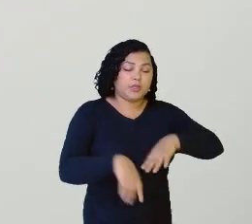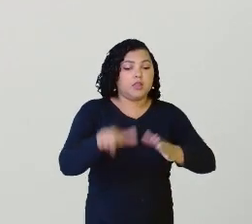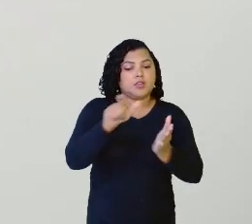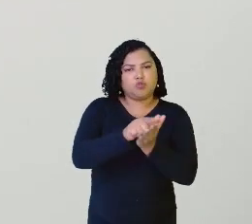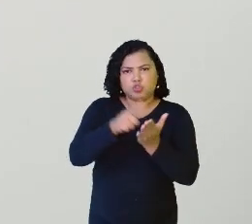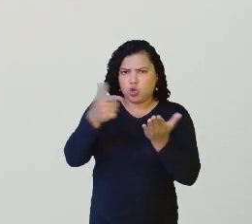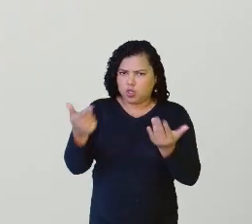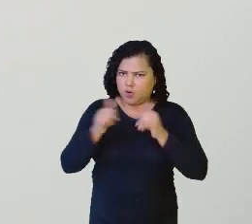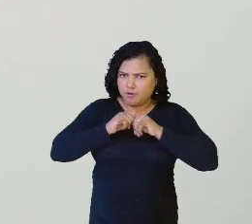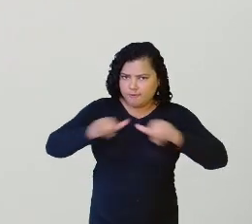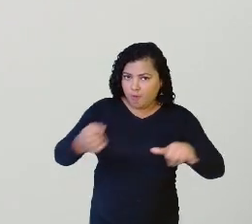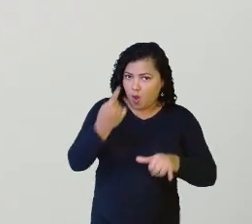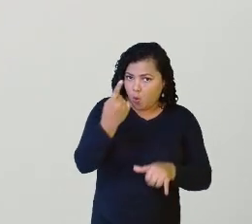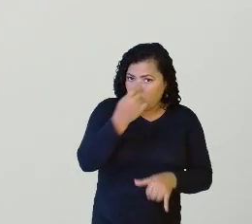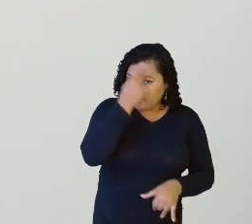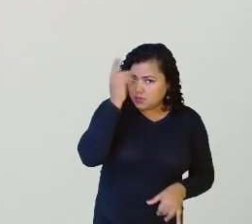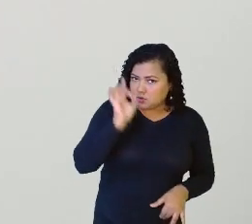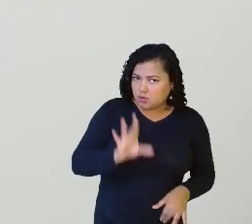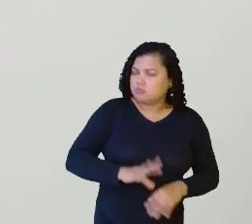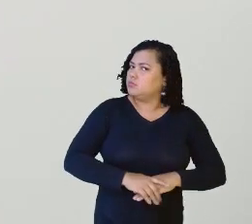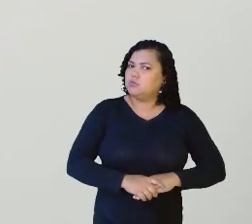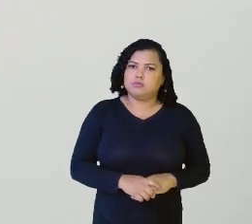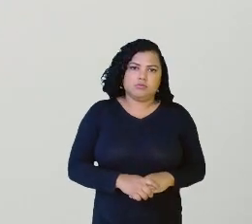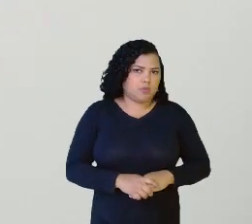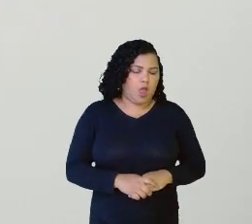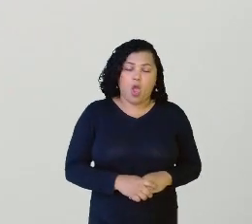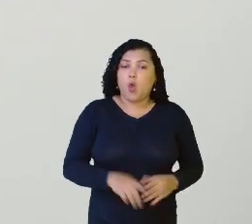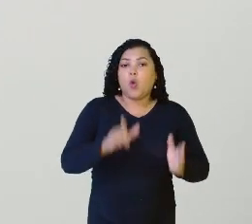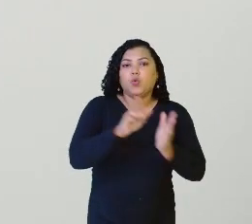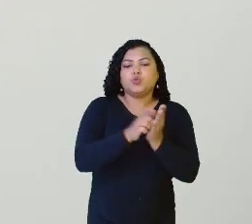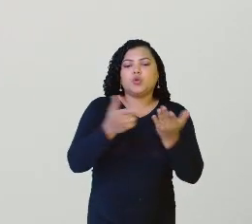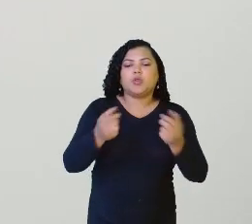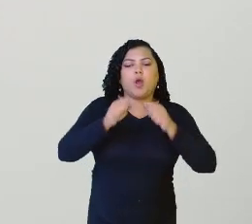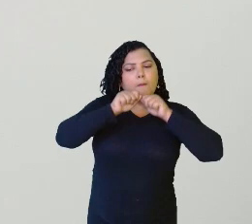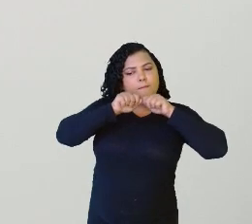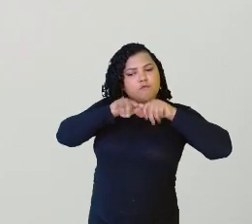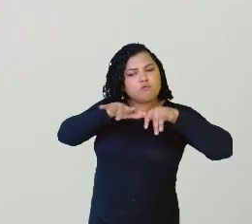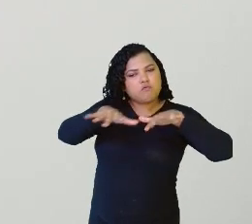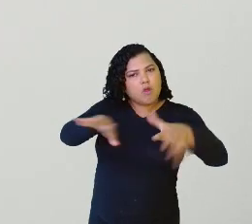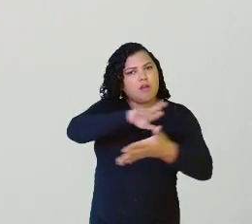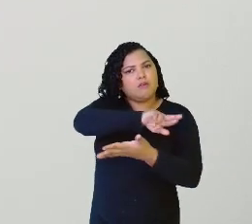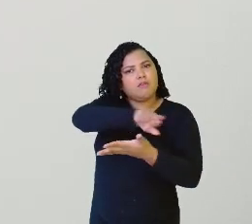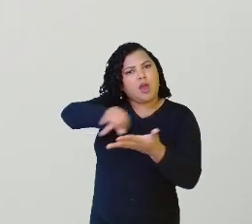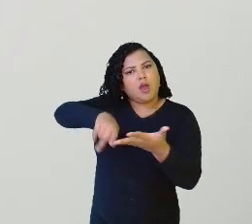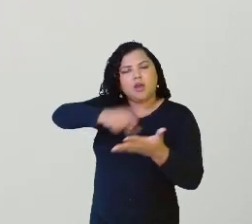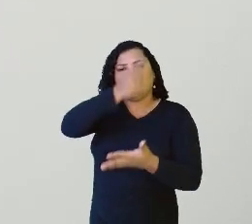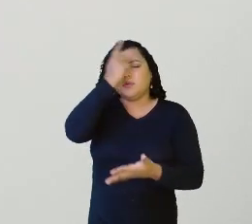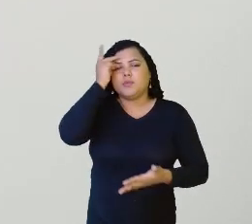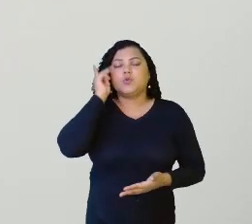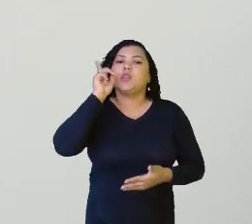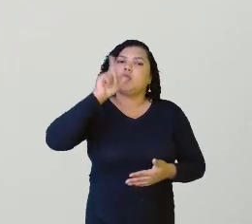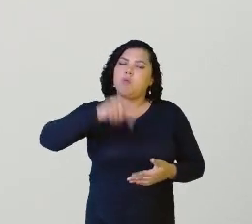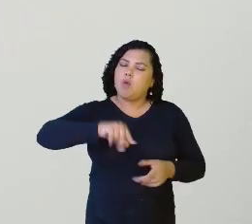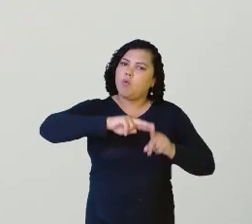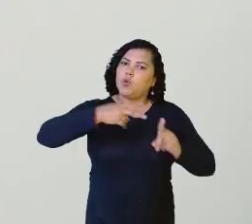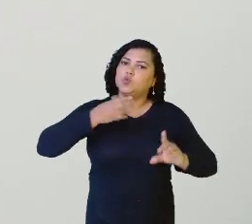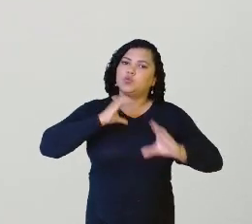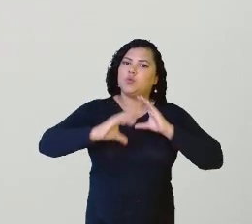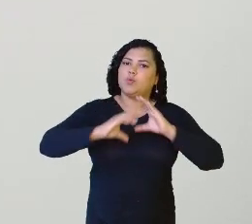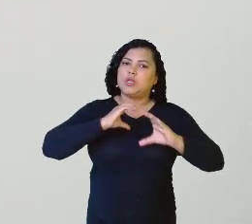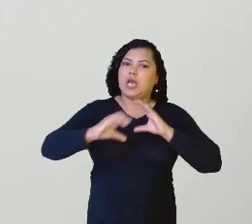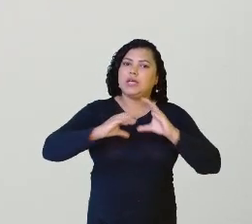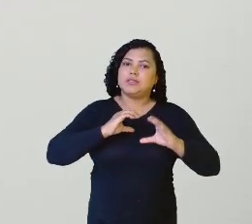para uma pessoa só? Não. Ela fala para várias pessoas. E aí é um meio de comunicação